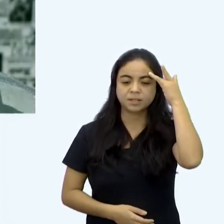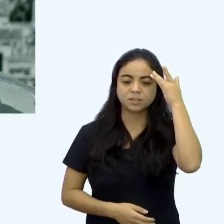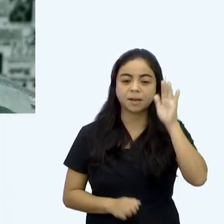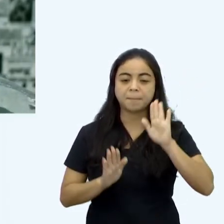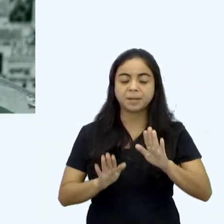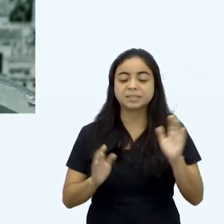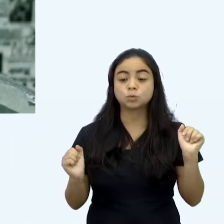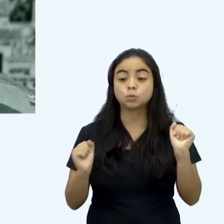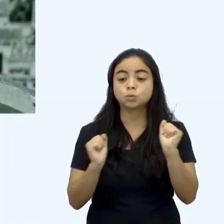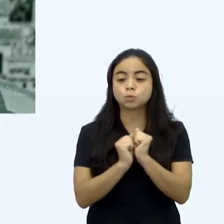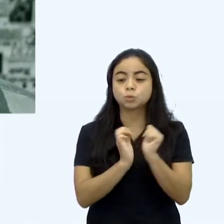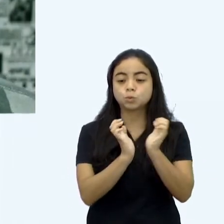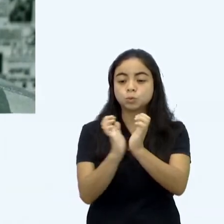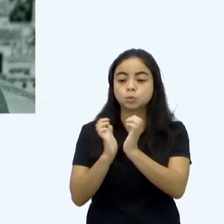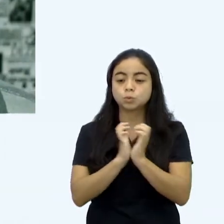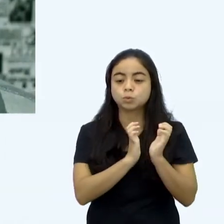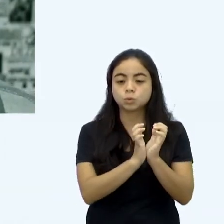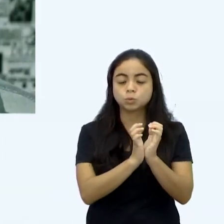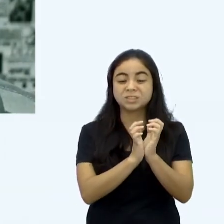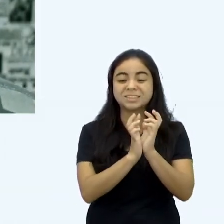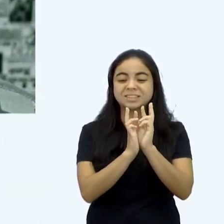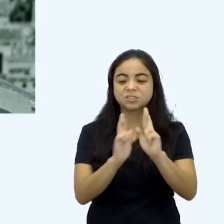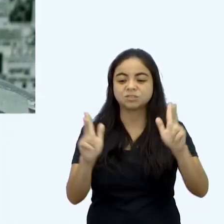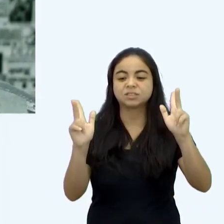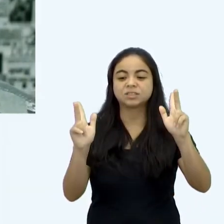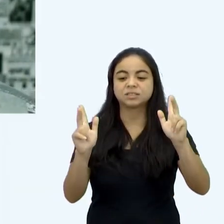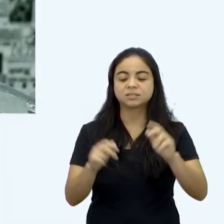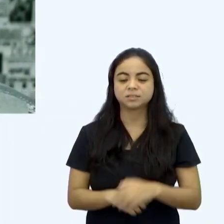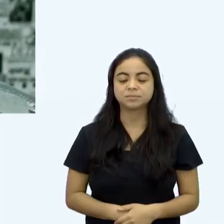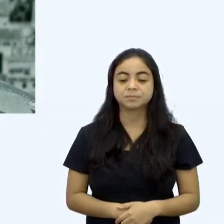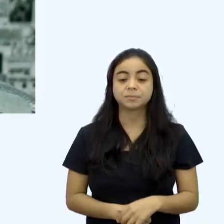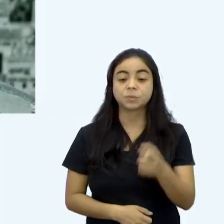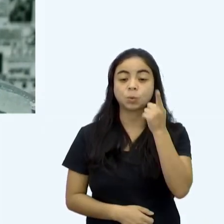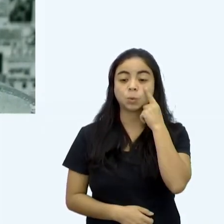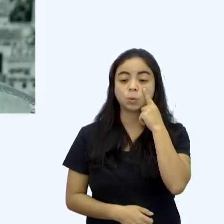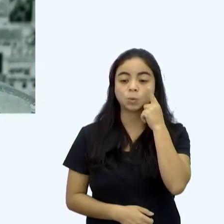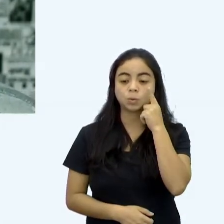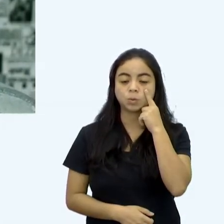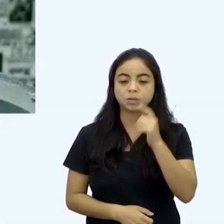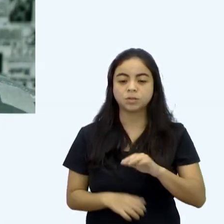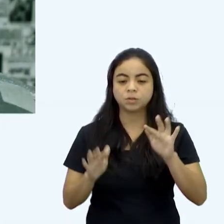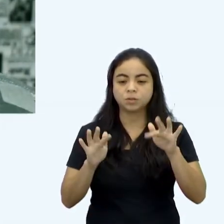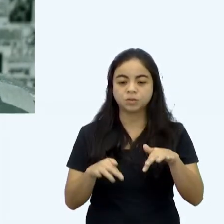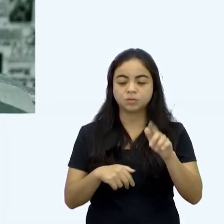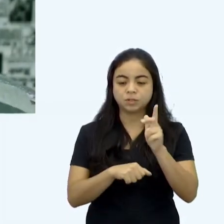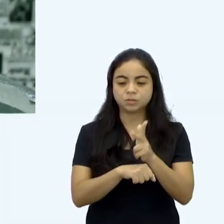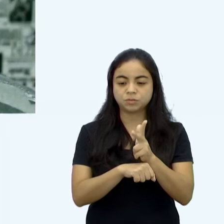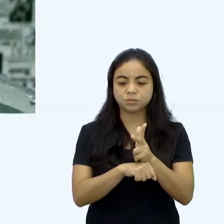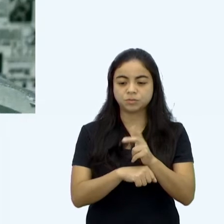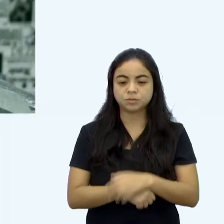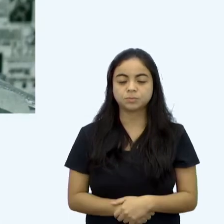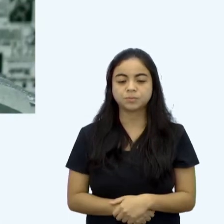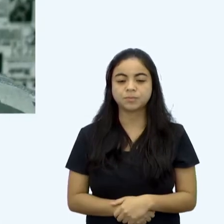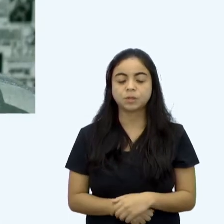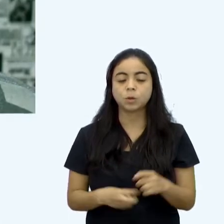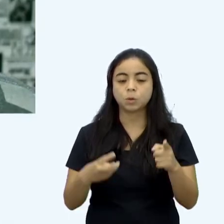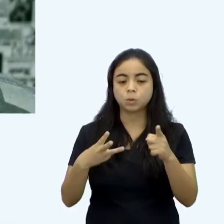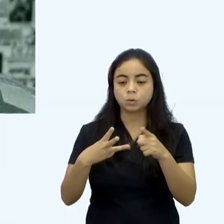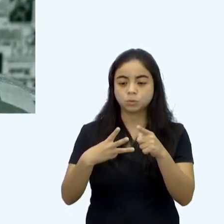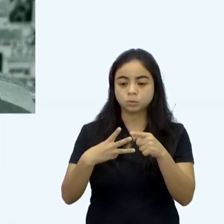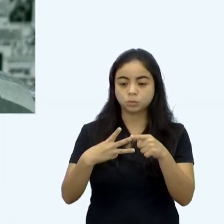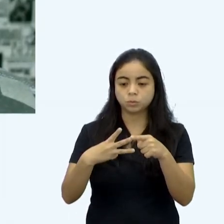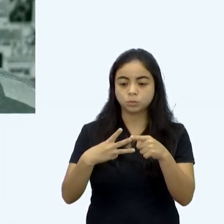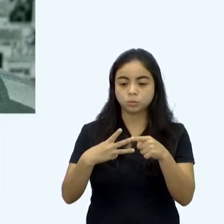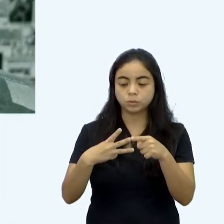mas que juntas soam totalmente diferentes. E eu vou te mostrar casos reais no final desse vídeo. O segundo ingrediente é o seguinte, essa ação